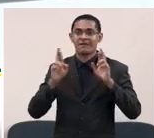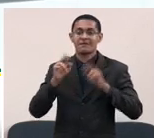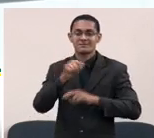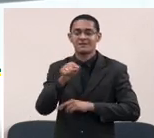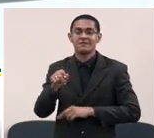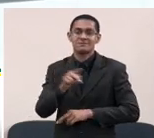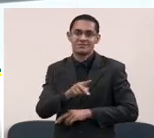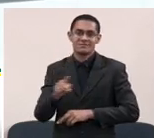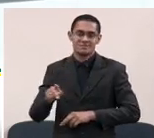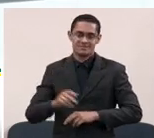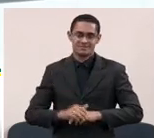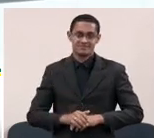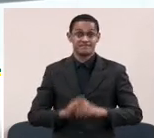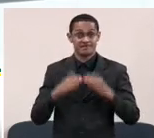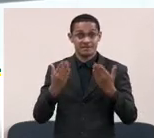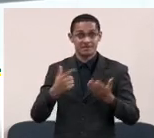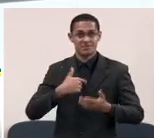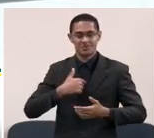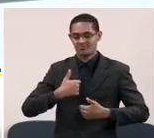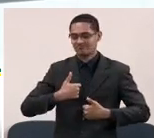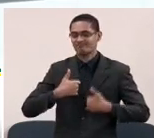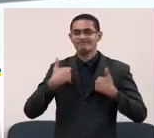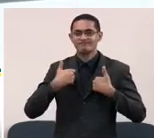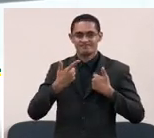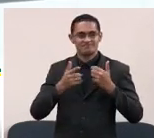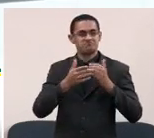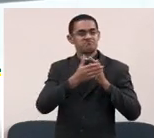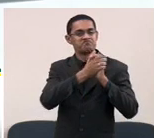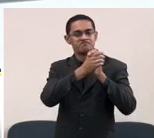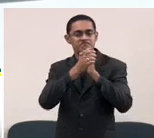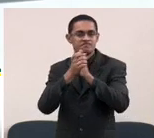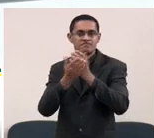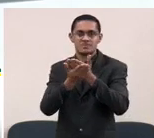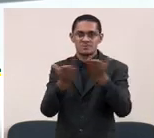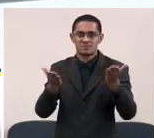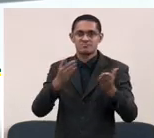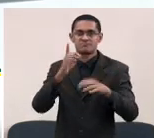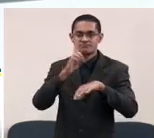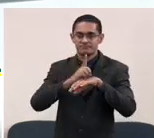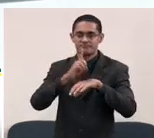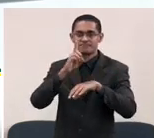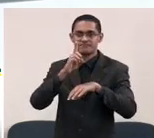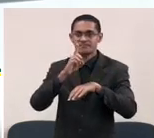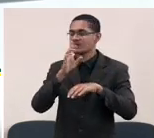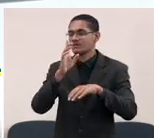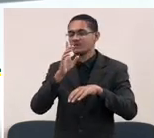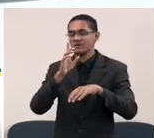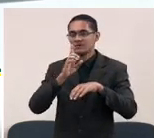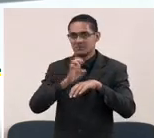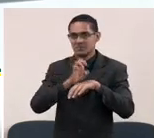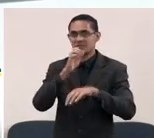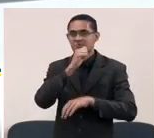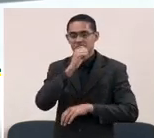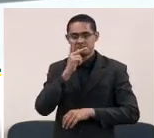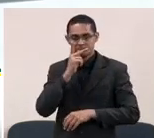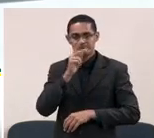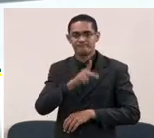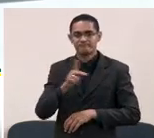singela homenagem a todos os professores do estado do Amapá e do país. Que Deus os